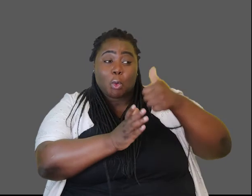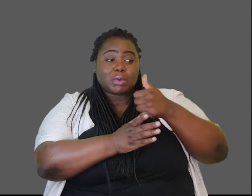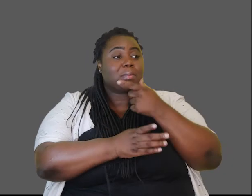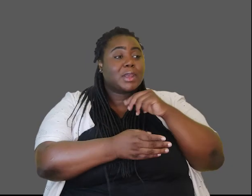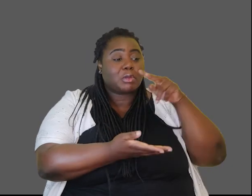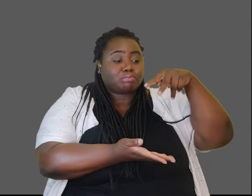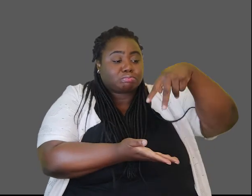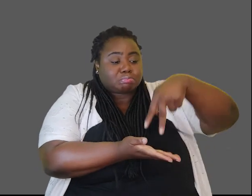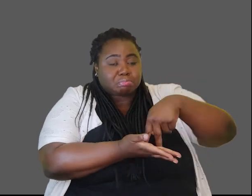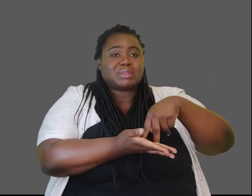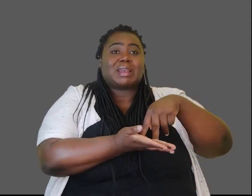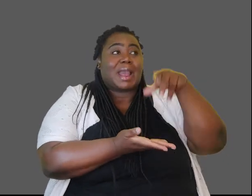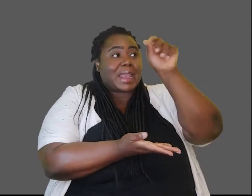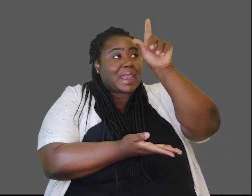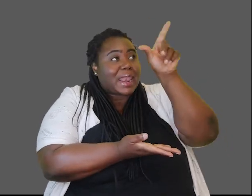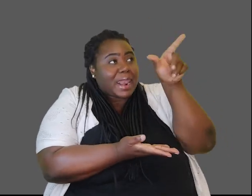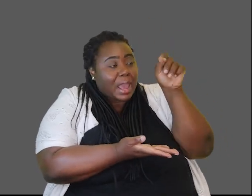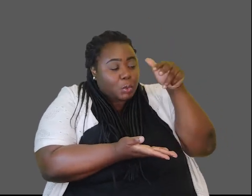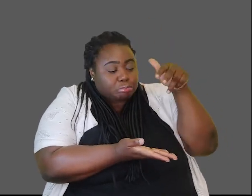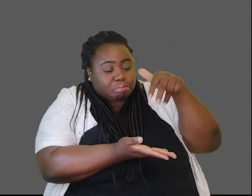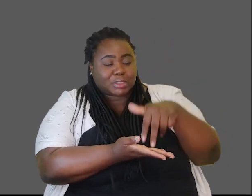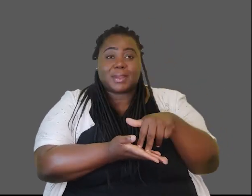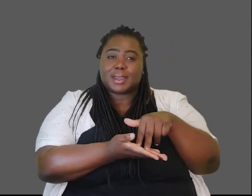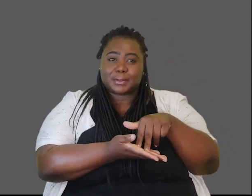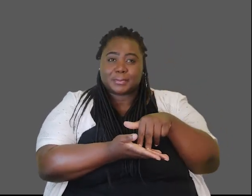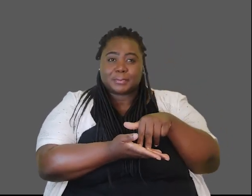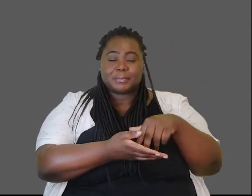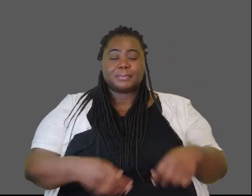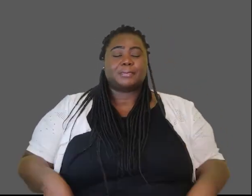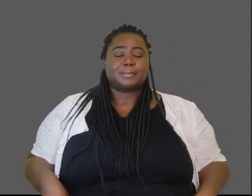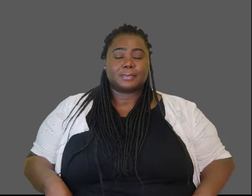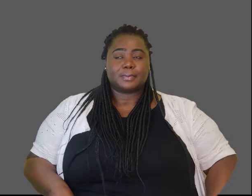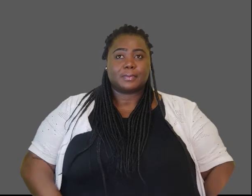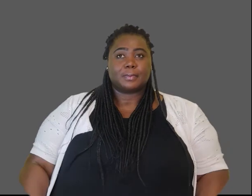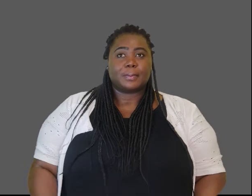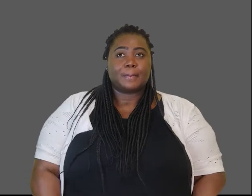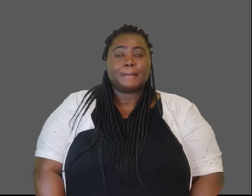a pisar em solo lunar. It's one small step for man,